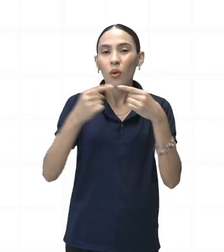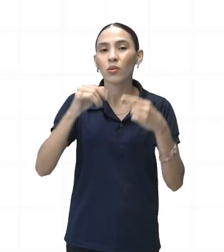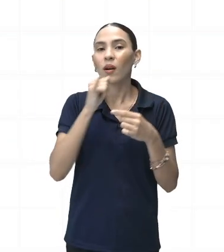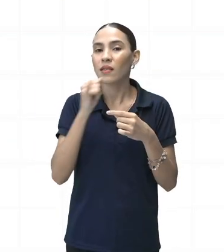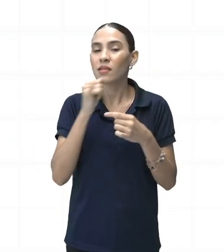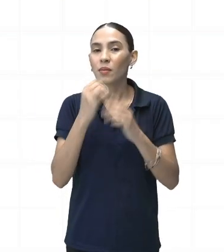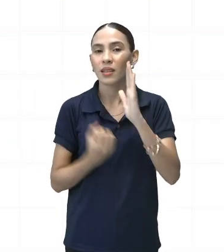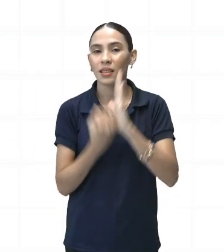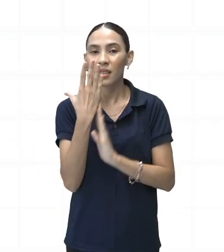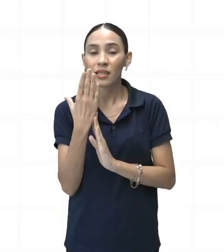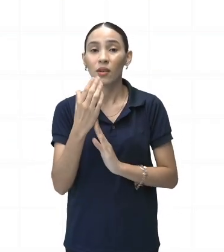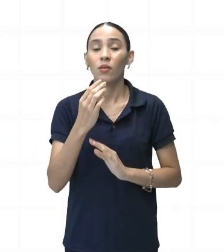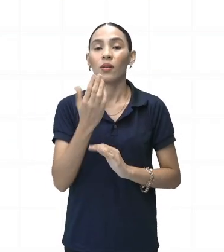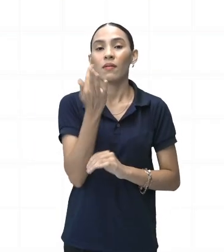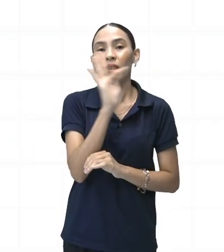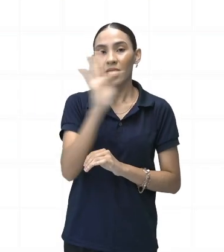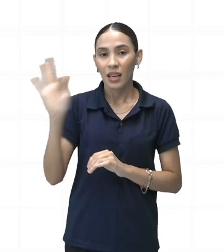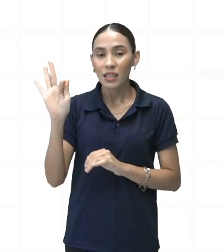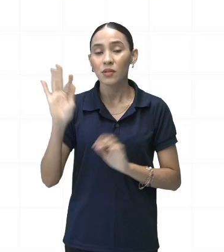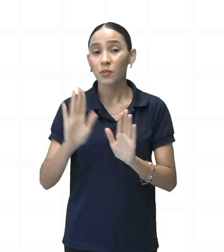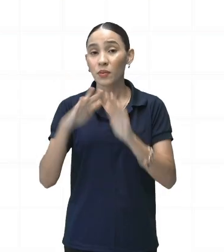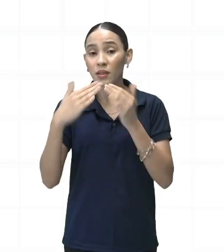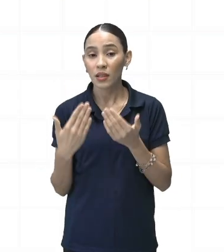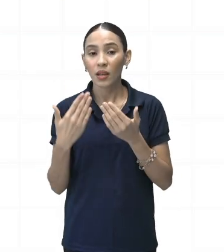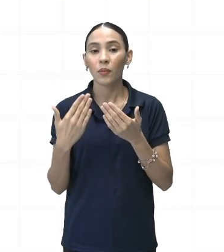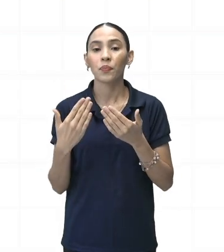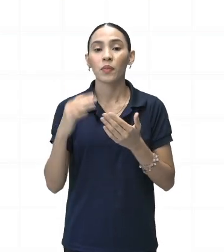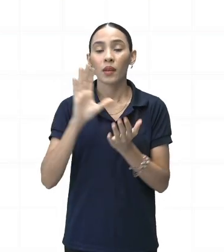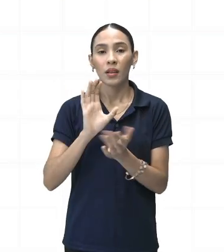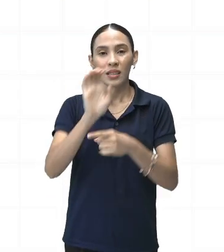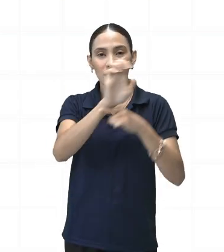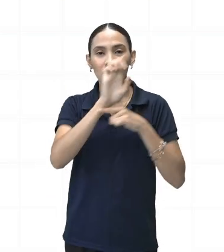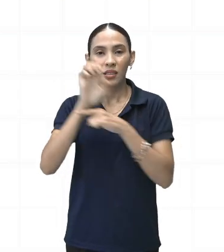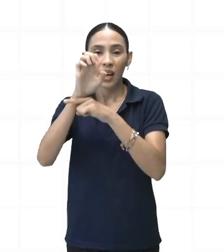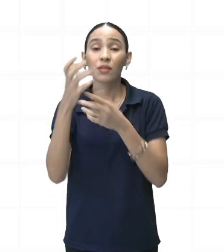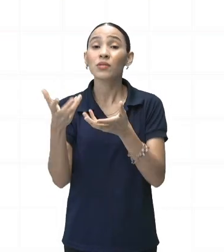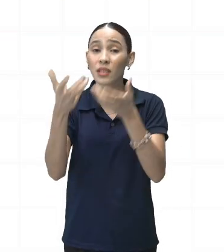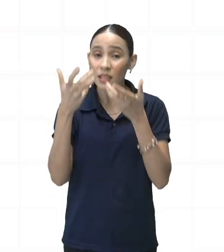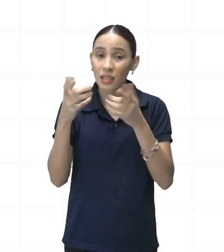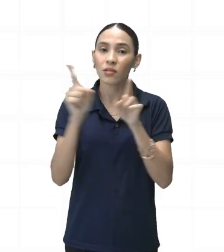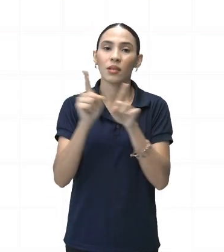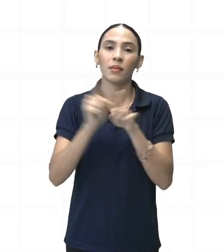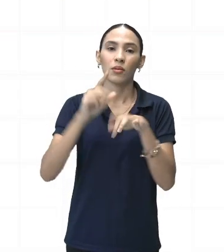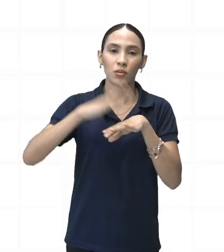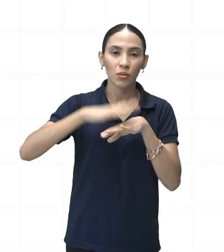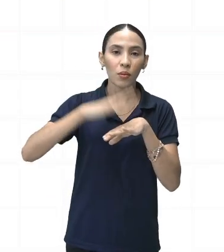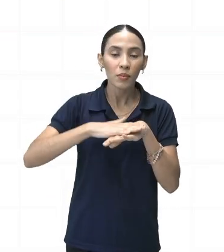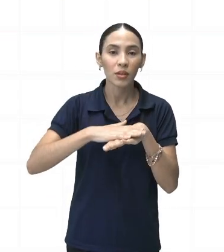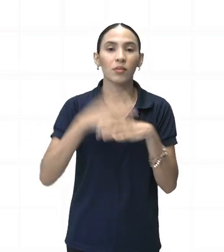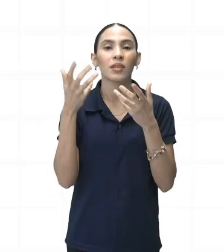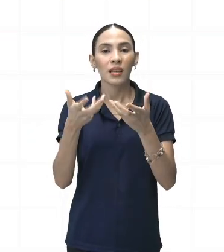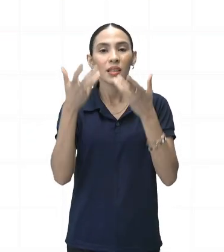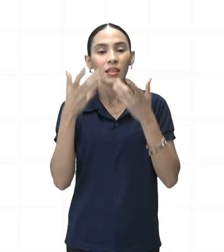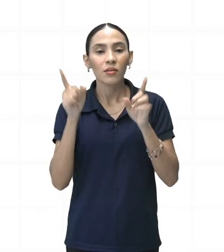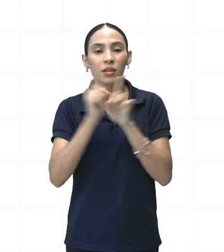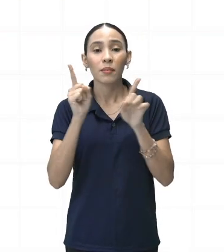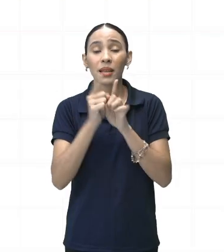com a implementação do federalismo. Então, essas províncias, elas queriam ter essa autonomia, queriam poder,